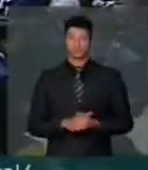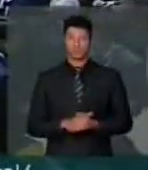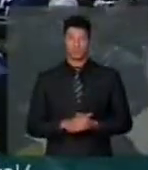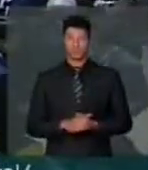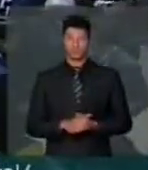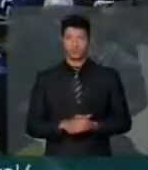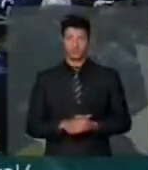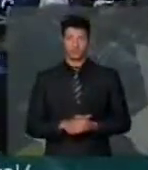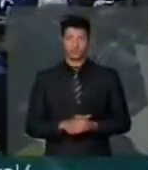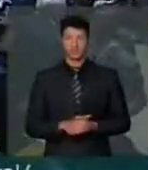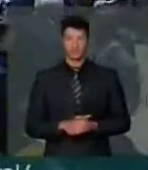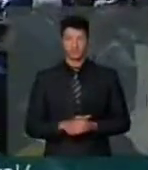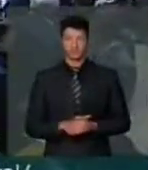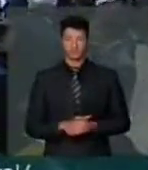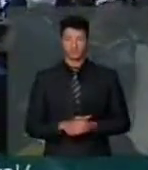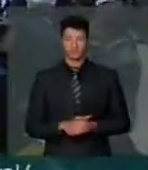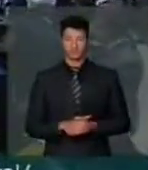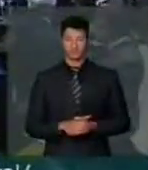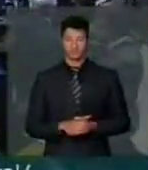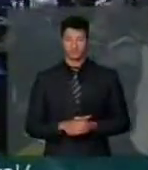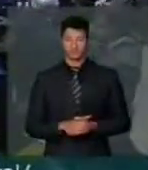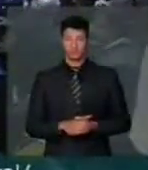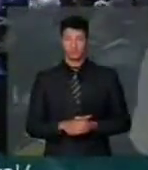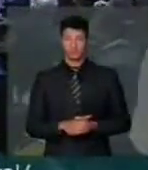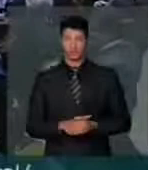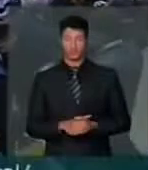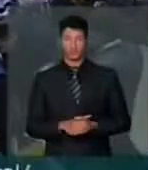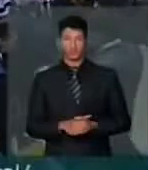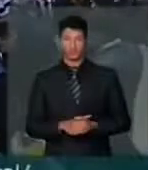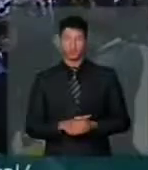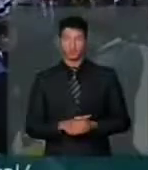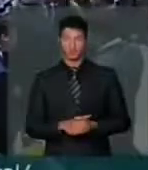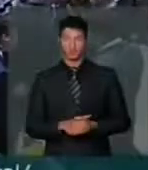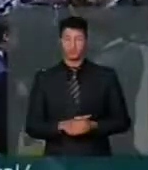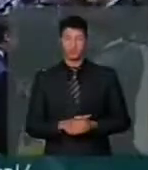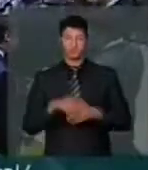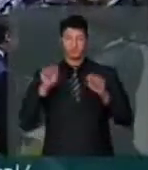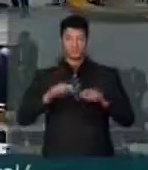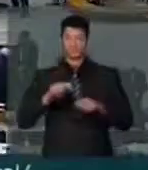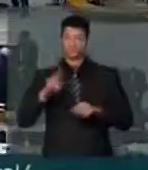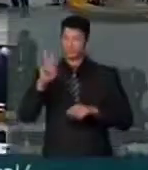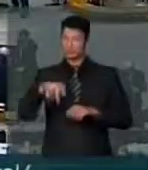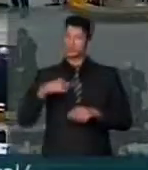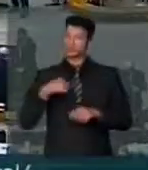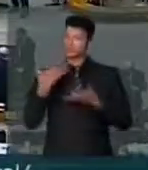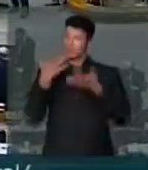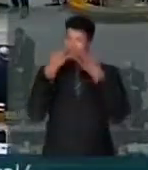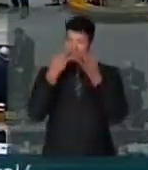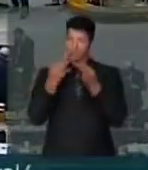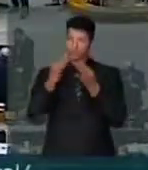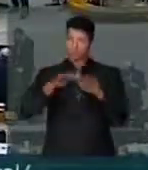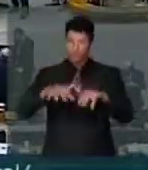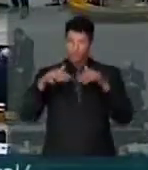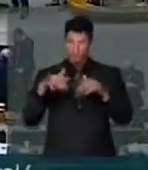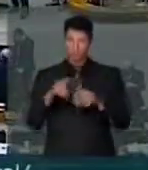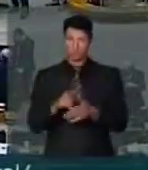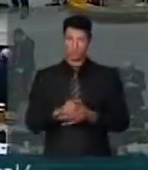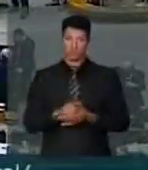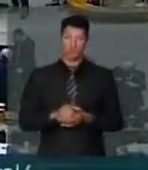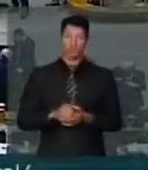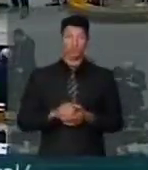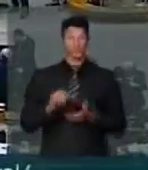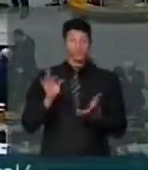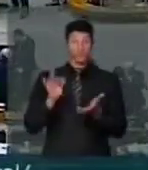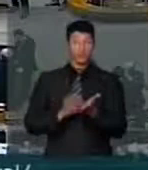PSD. Senhor presidente, eu acho que há um equívoco aqui nesse texto que eu mais uma vez queria chamar a atenção do plenário.